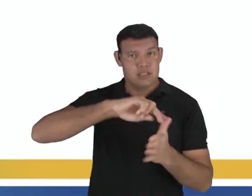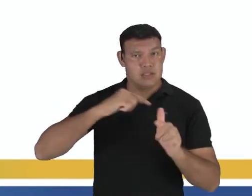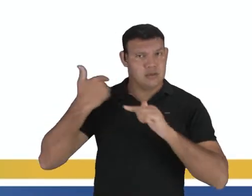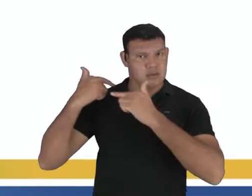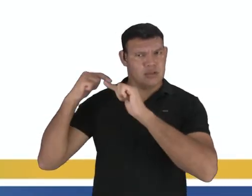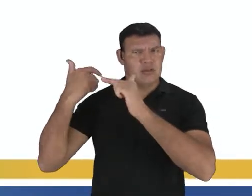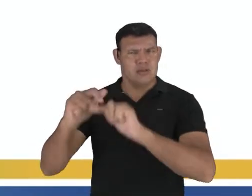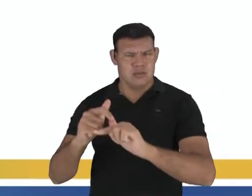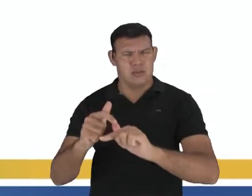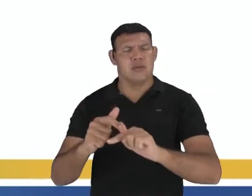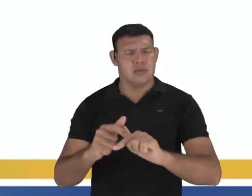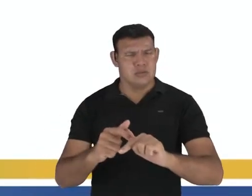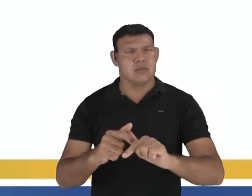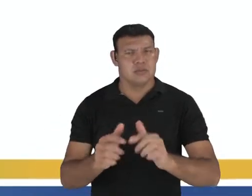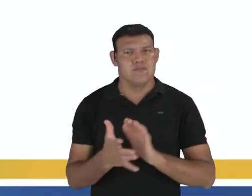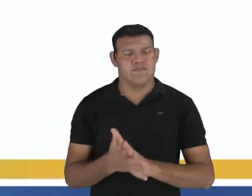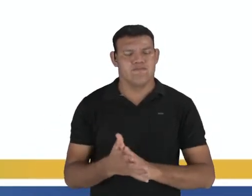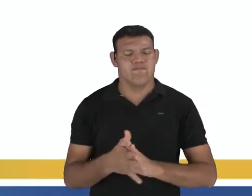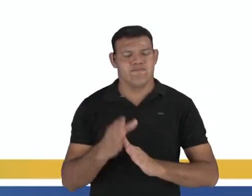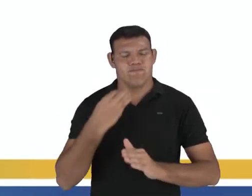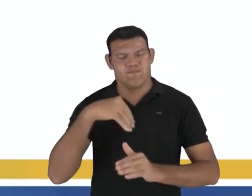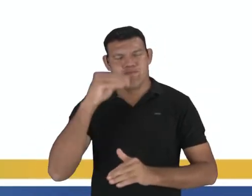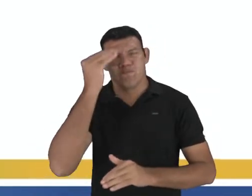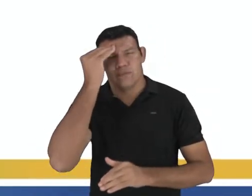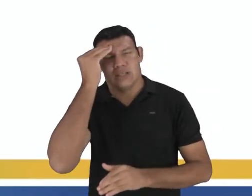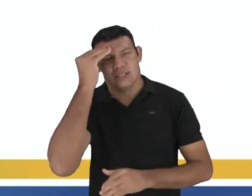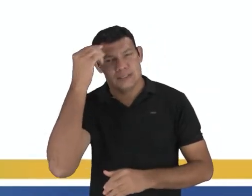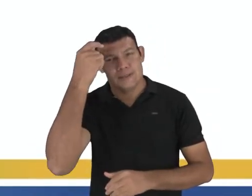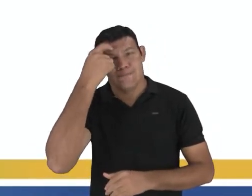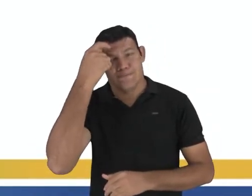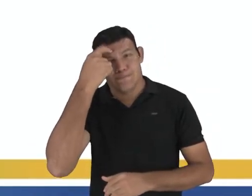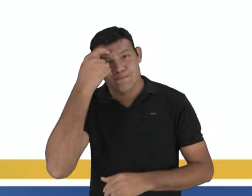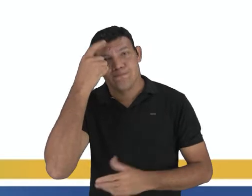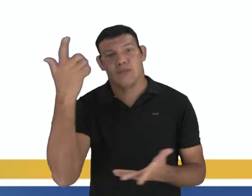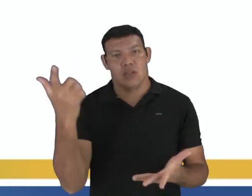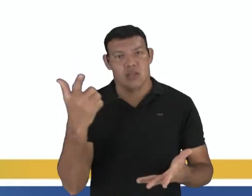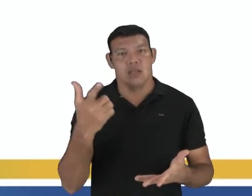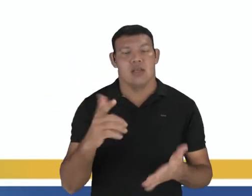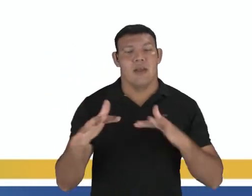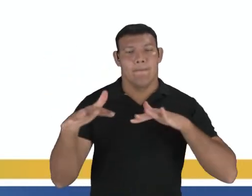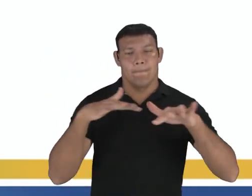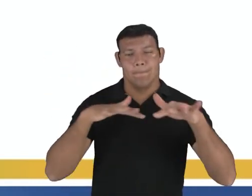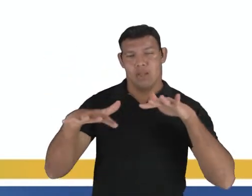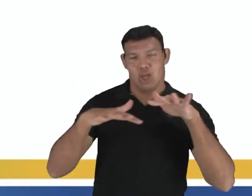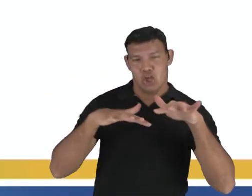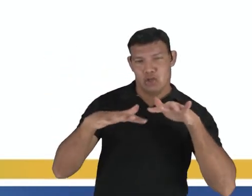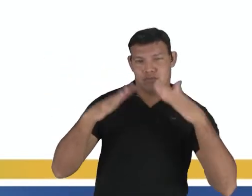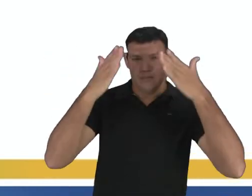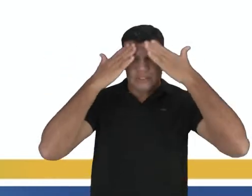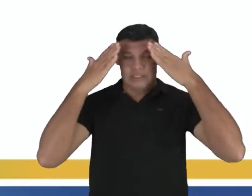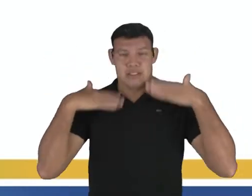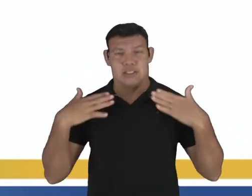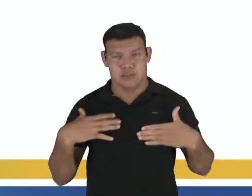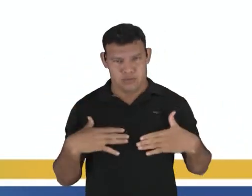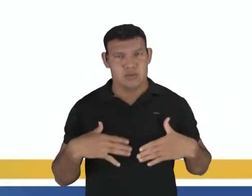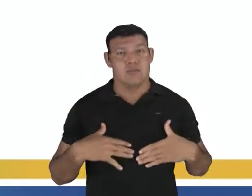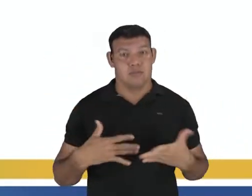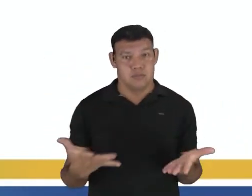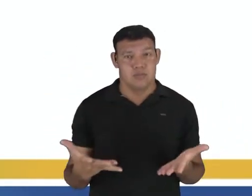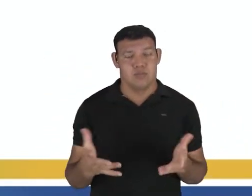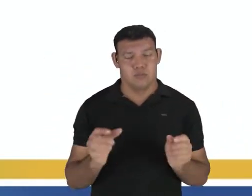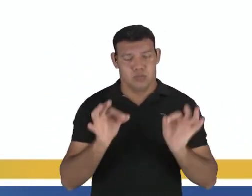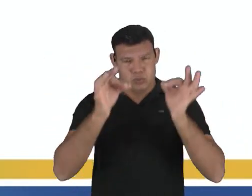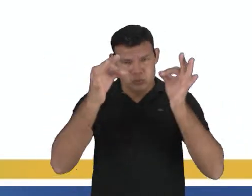uma grande concentração por parte do bailarino, o qual deve executar movimentos corporais com muita